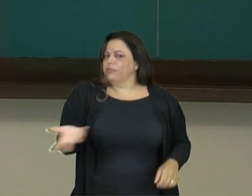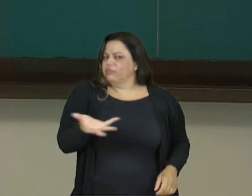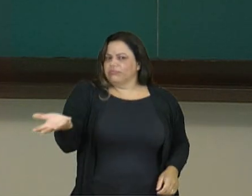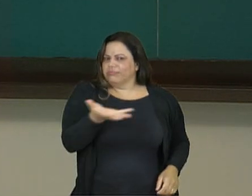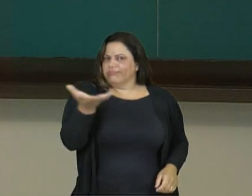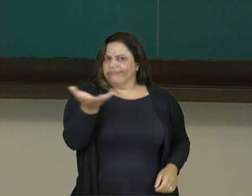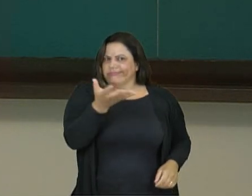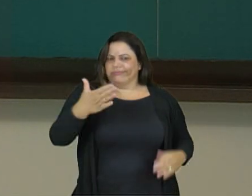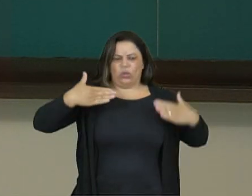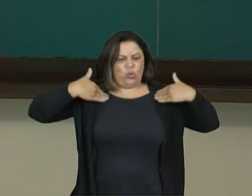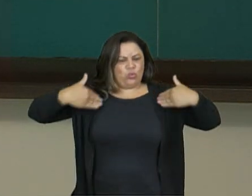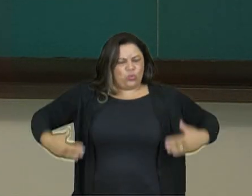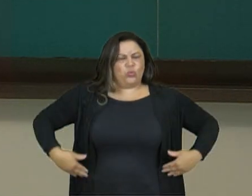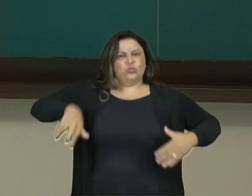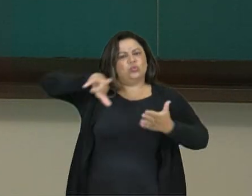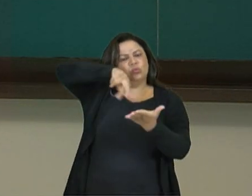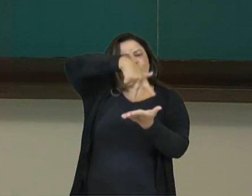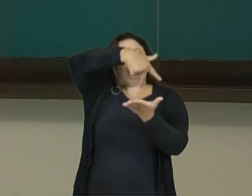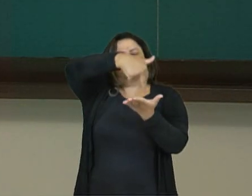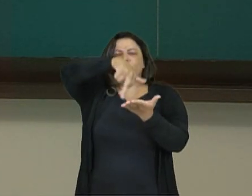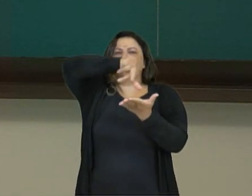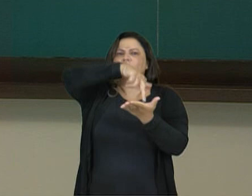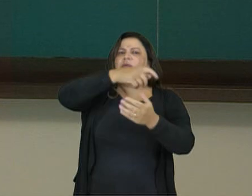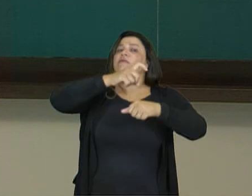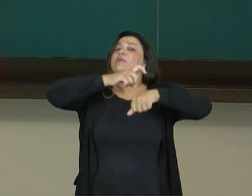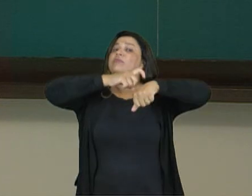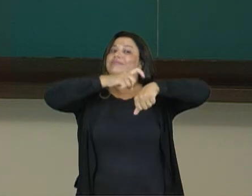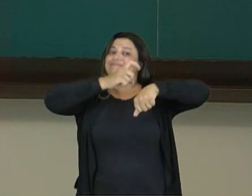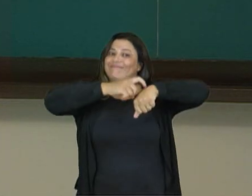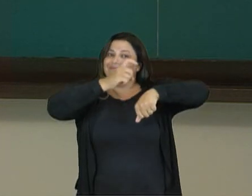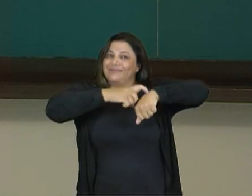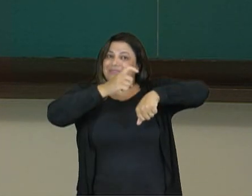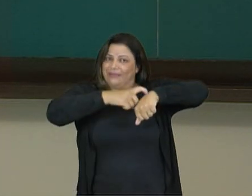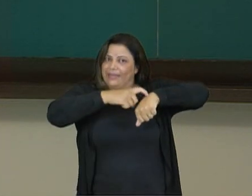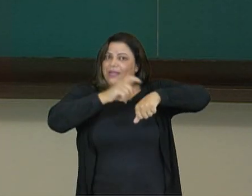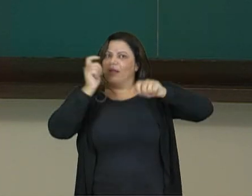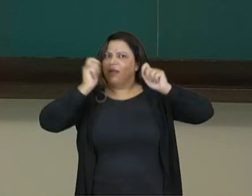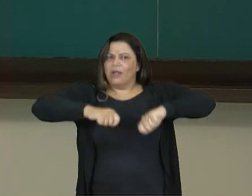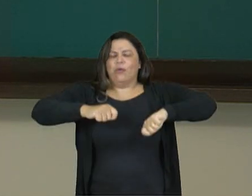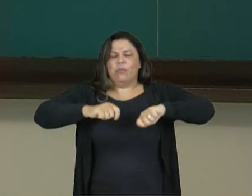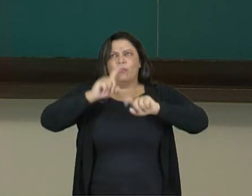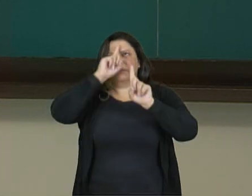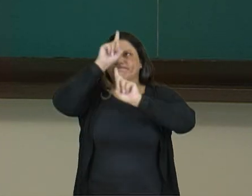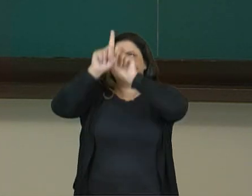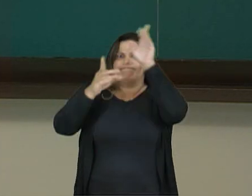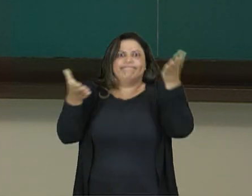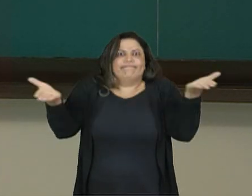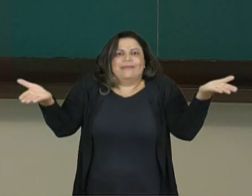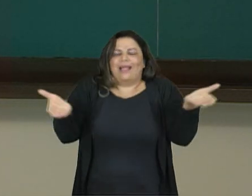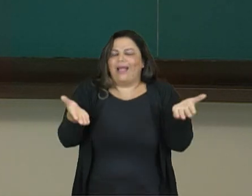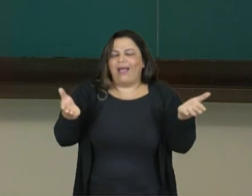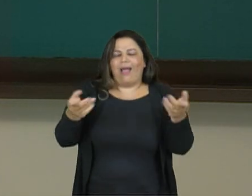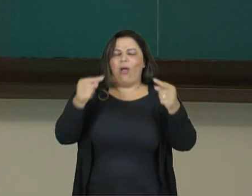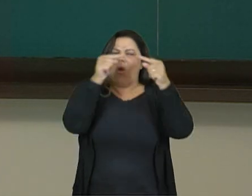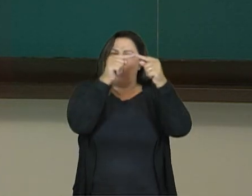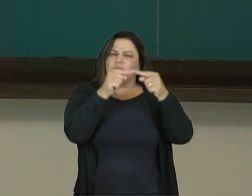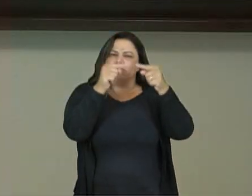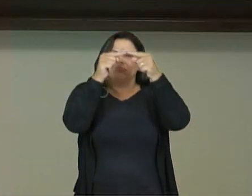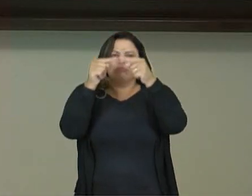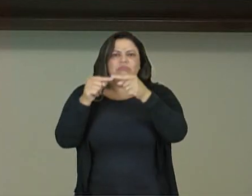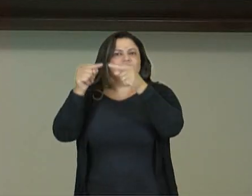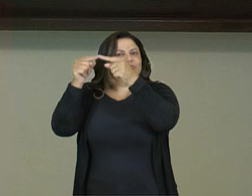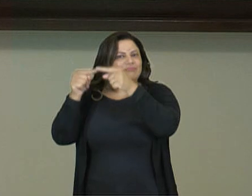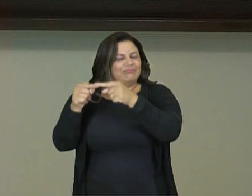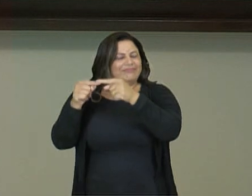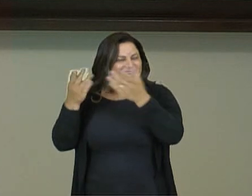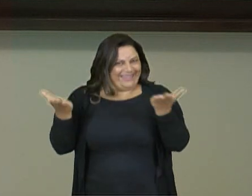nosso corpo, nós vamos vendo qual que é o tempo. E isso pode ser improvisado ou coreografado.